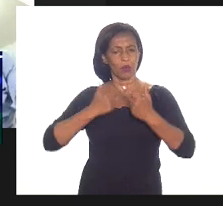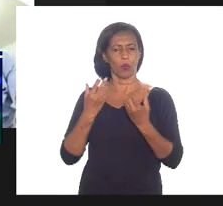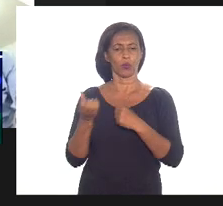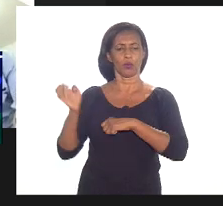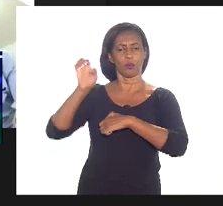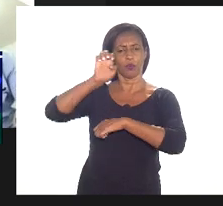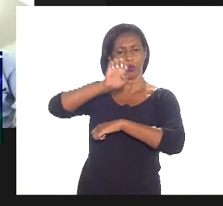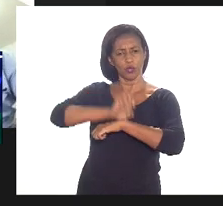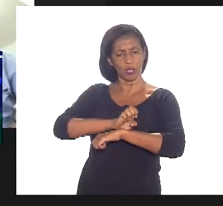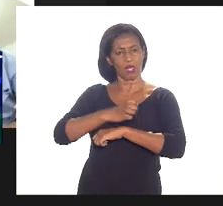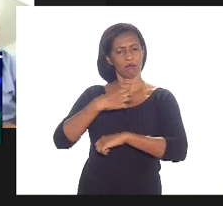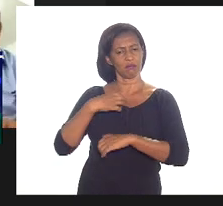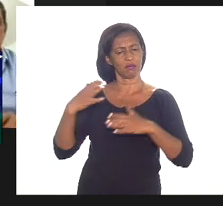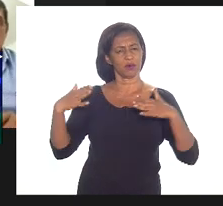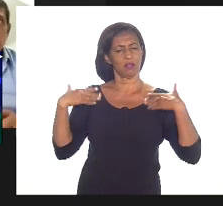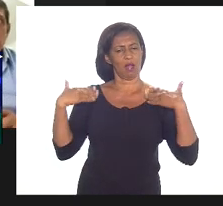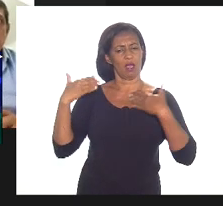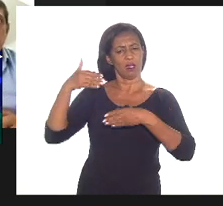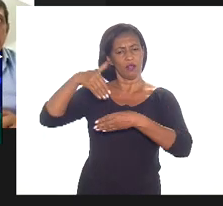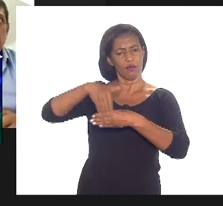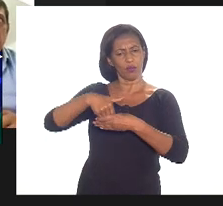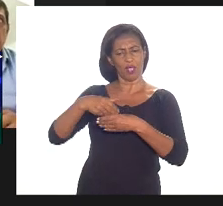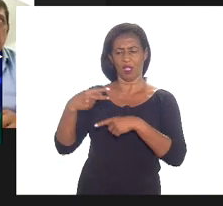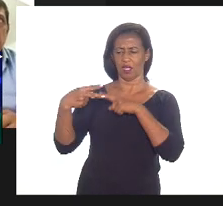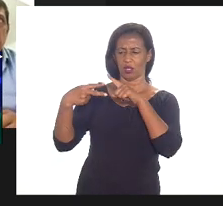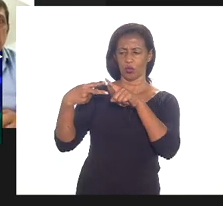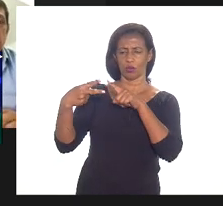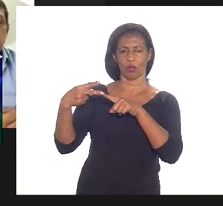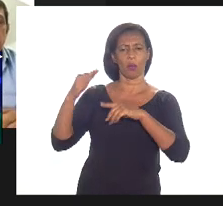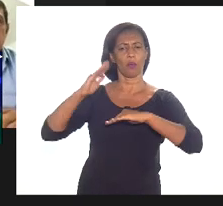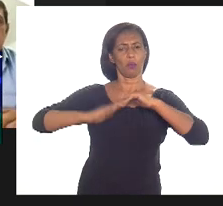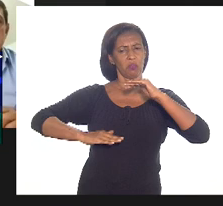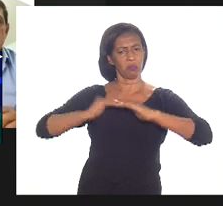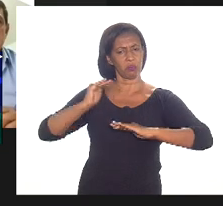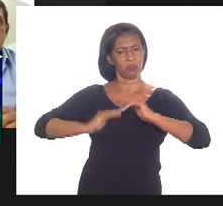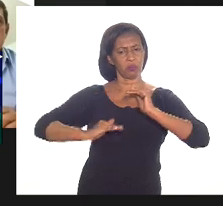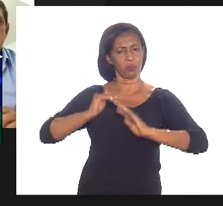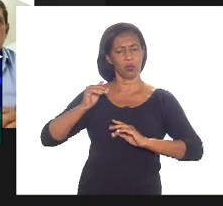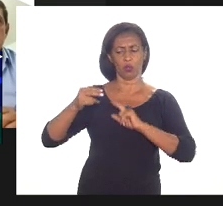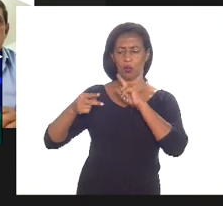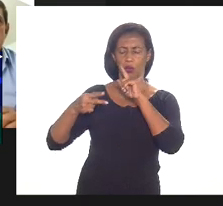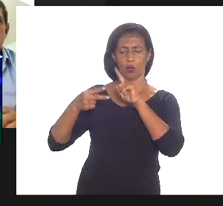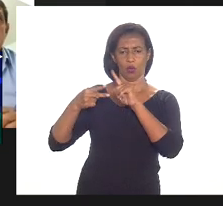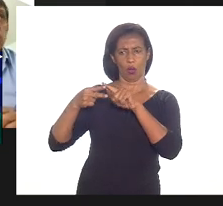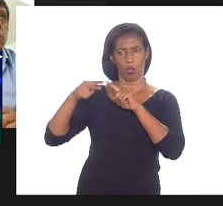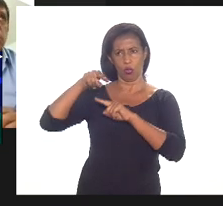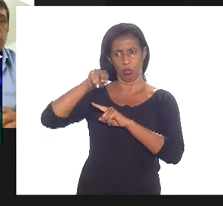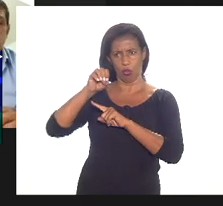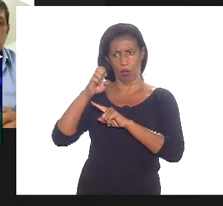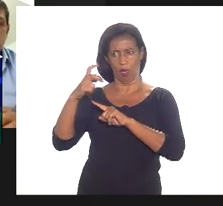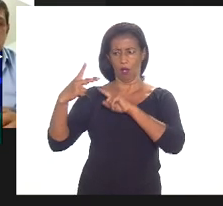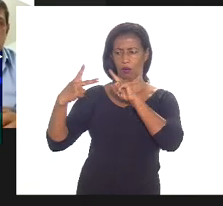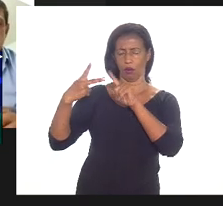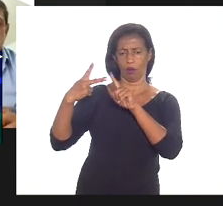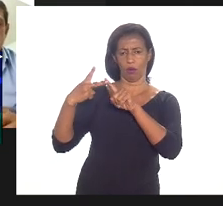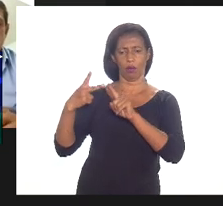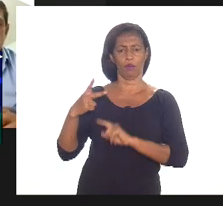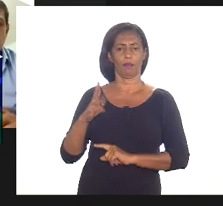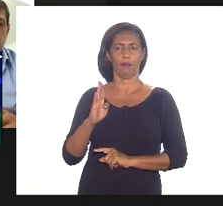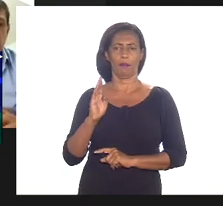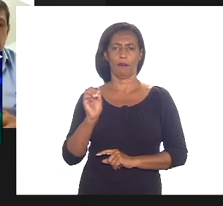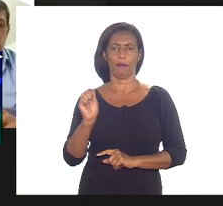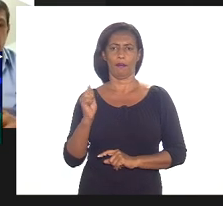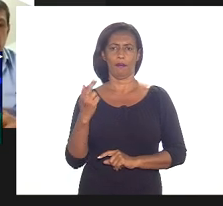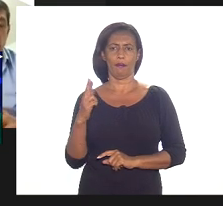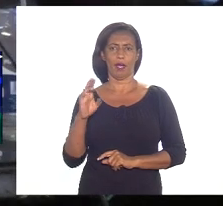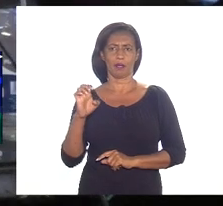estados tanto muito alegre votar em duas pessoas competentes tanto comprando nós de Carvalho como também o nosso amigo Marcelo voto